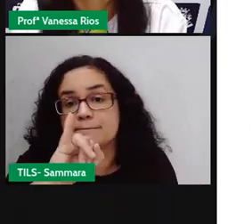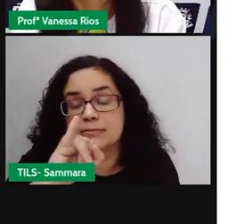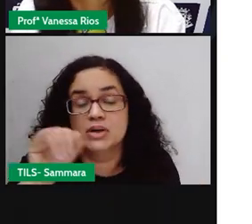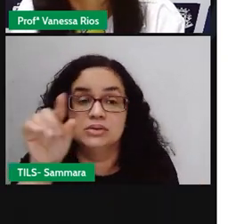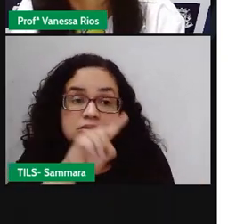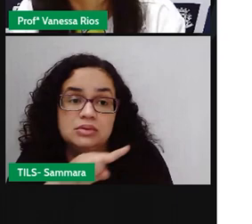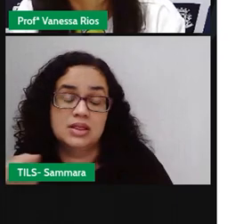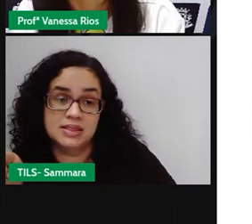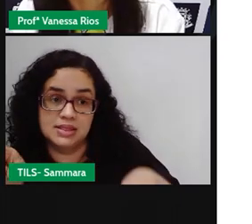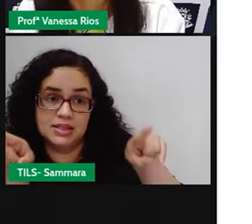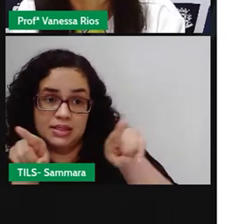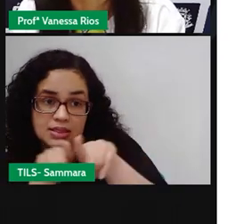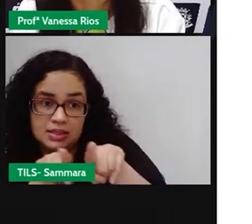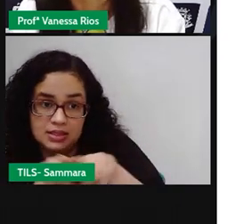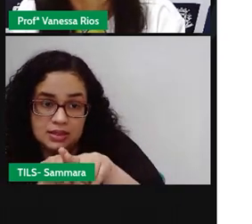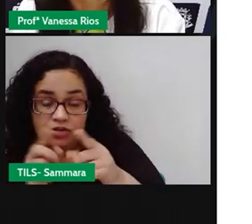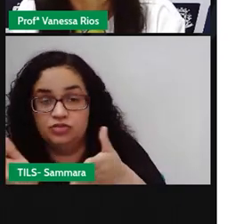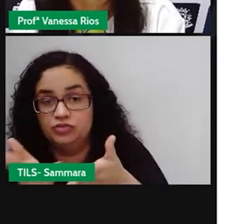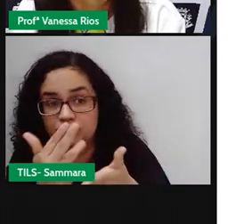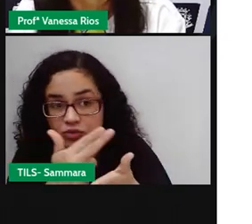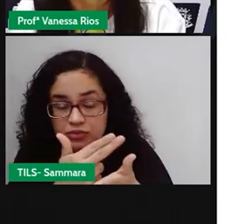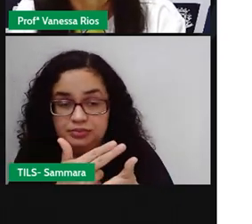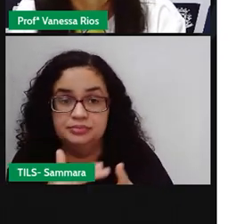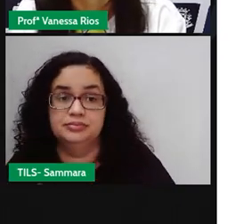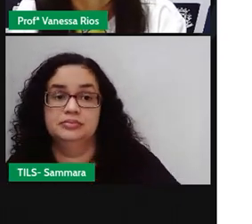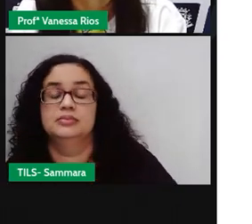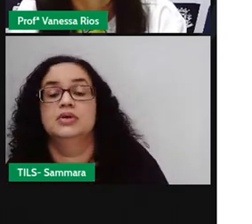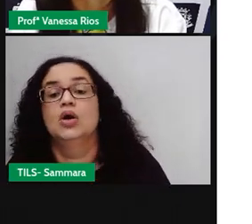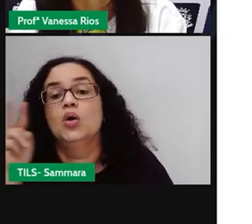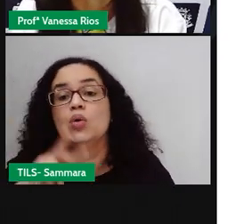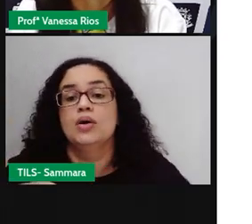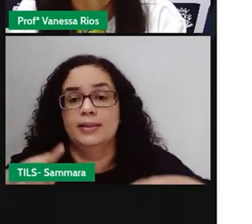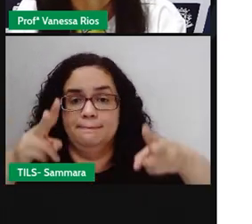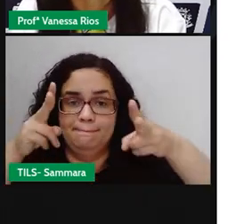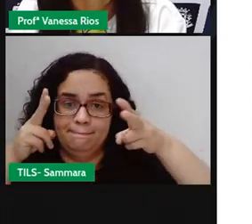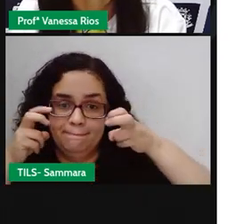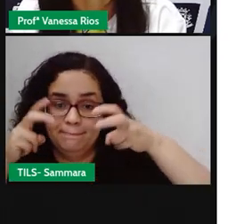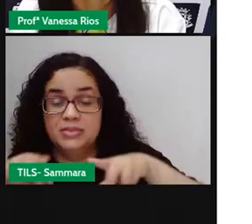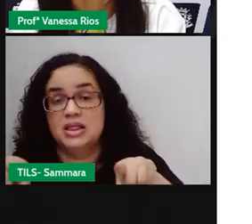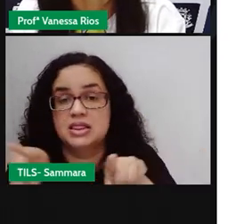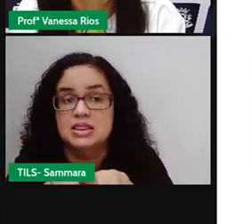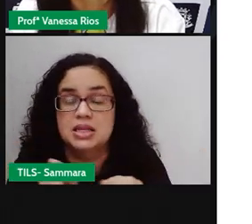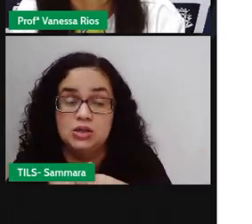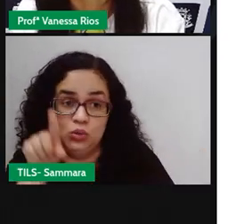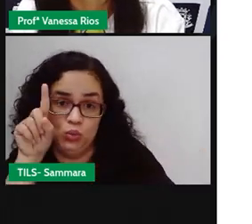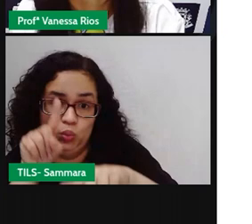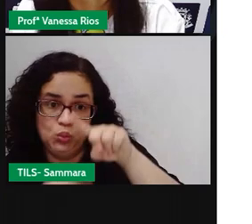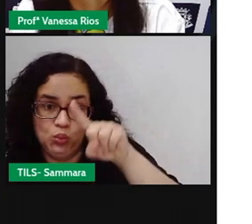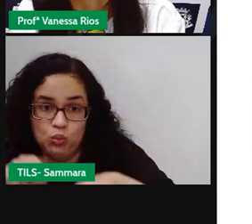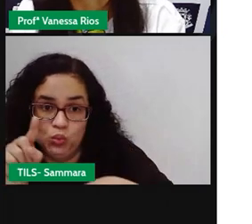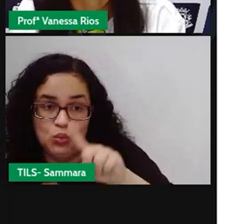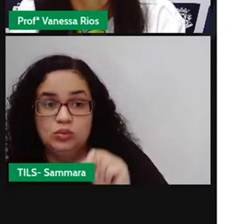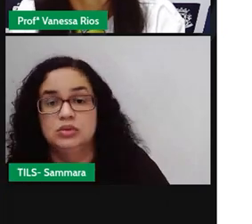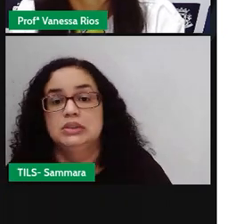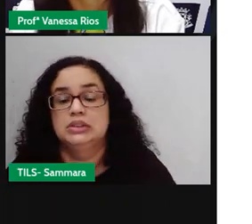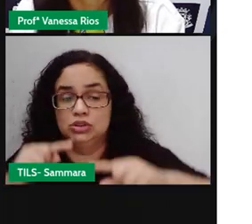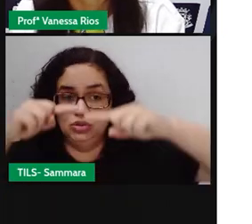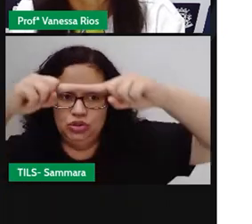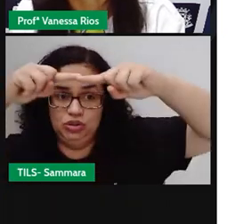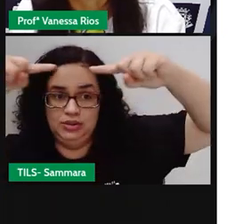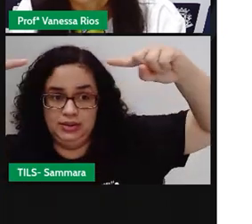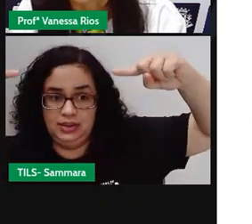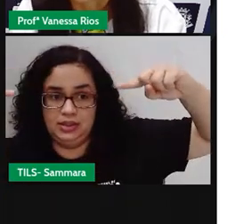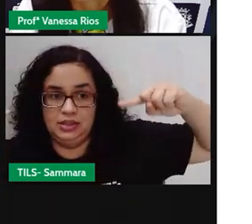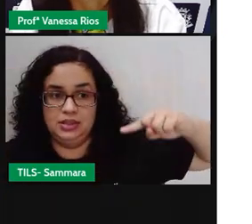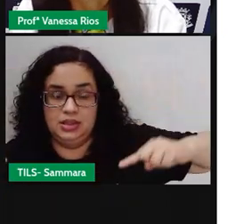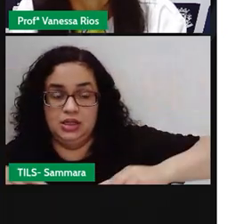bidimensionais. E a gente também chama de figuras planas. E observamos aí, ó, que existem objetos com formato de retângulo,